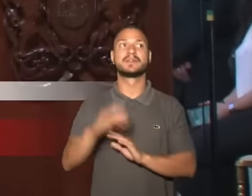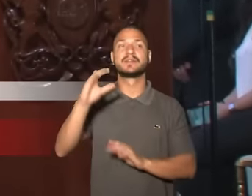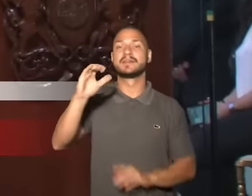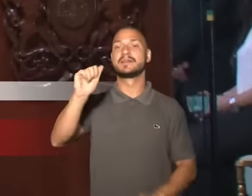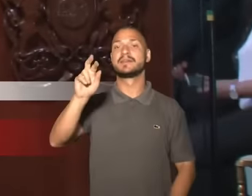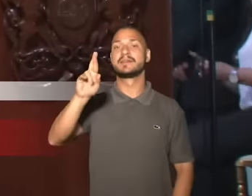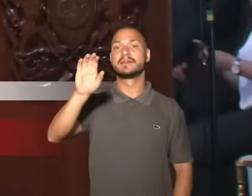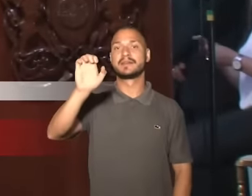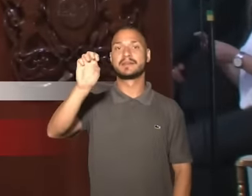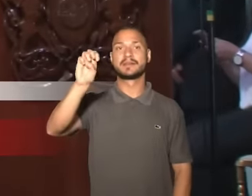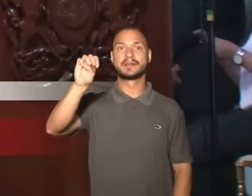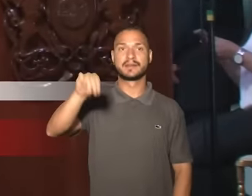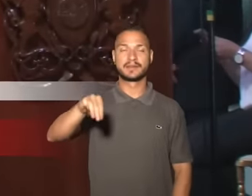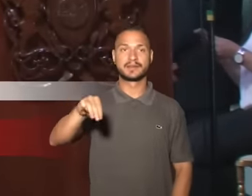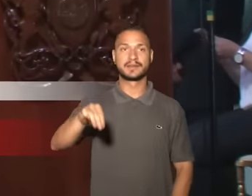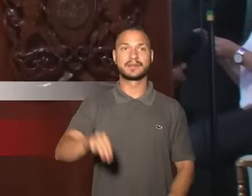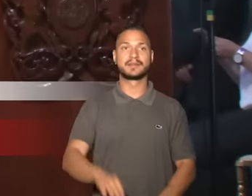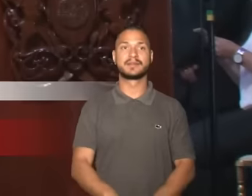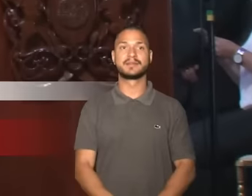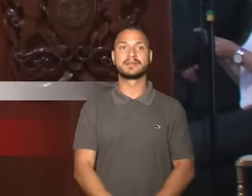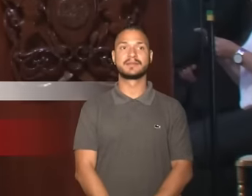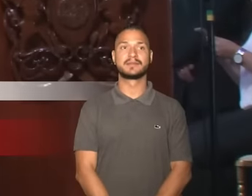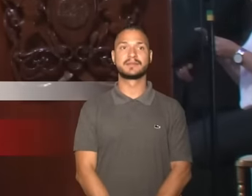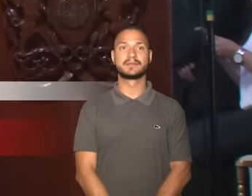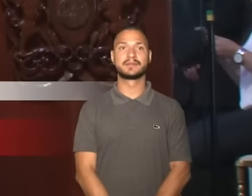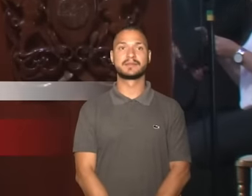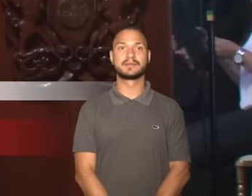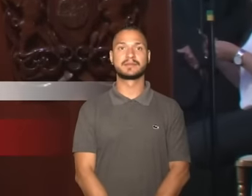Karen Raquel Moreira de Souza.